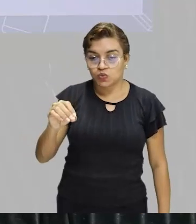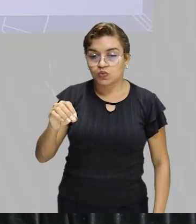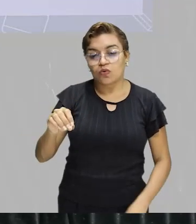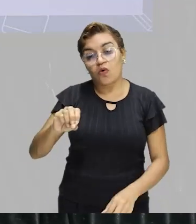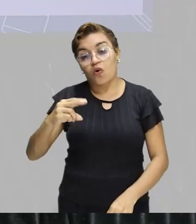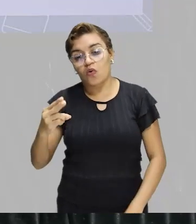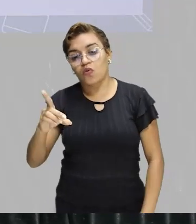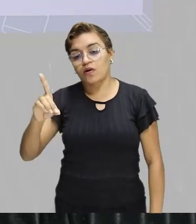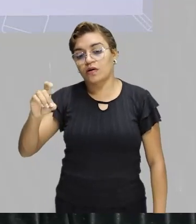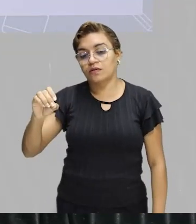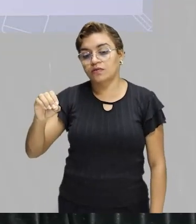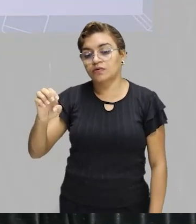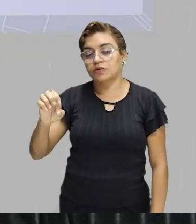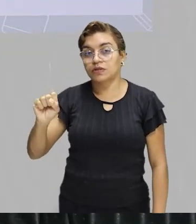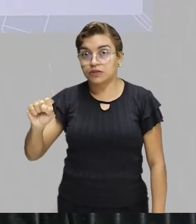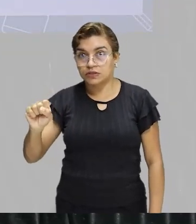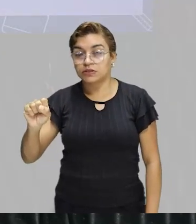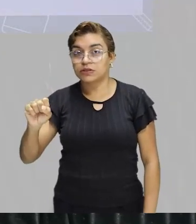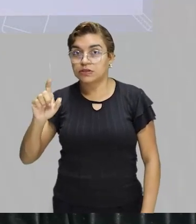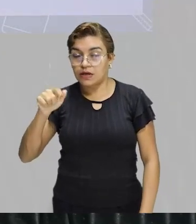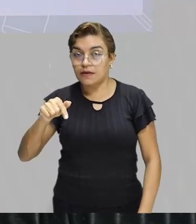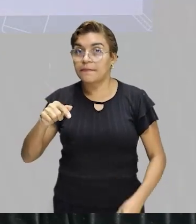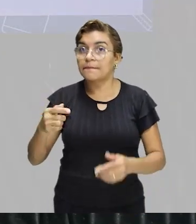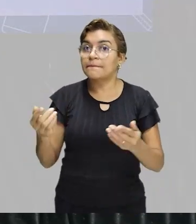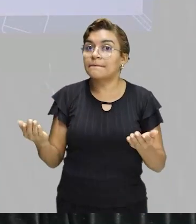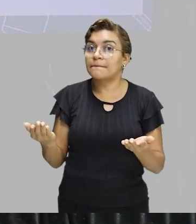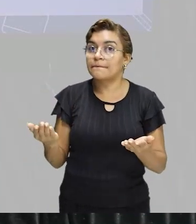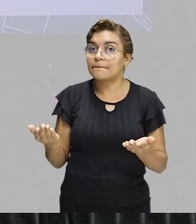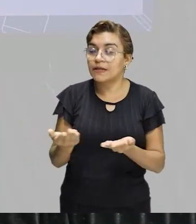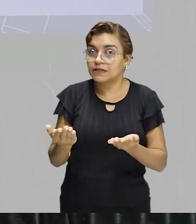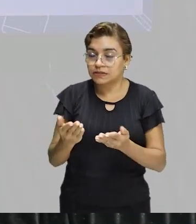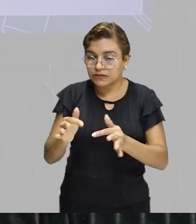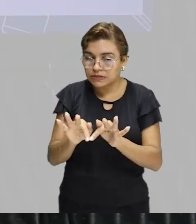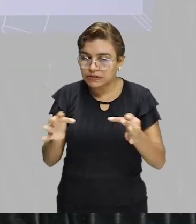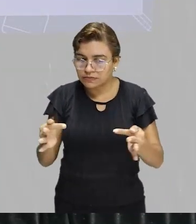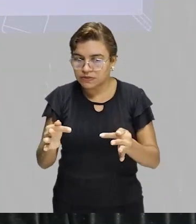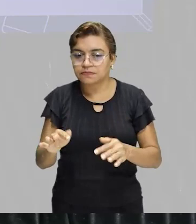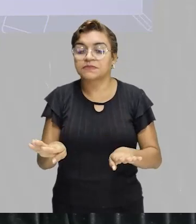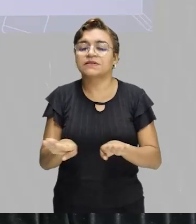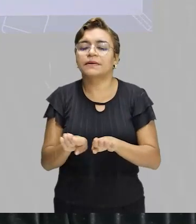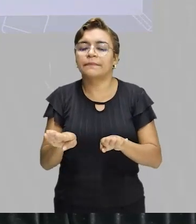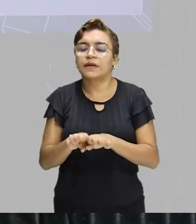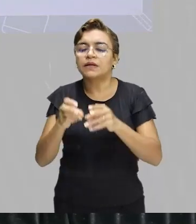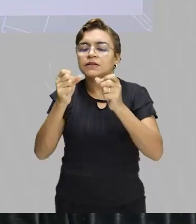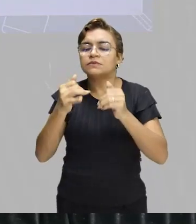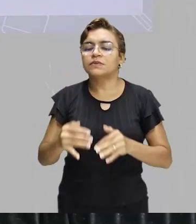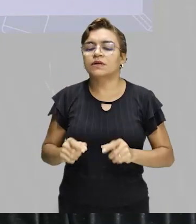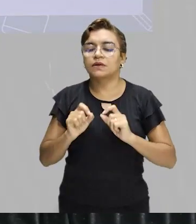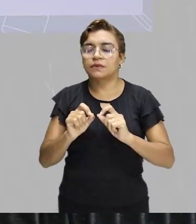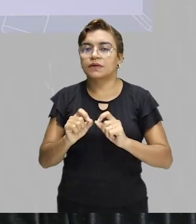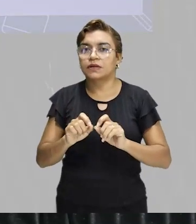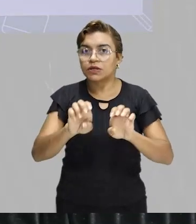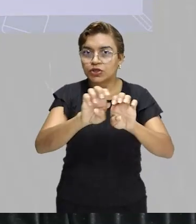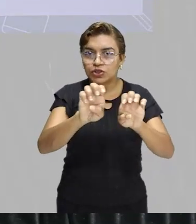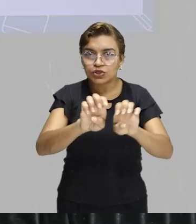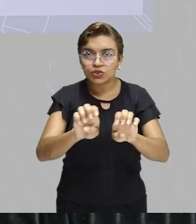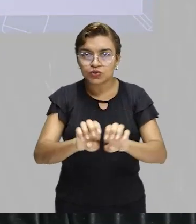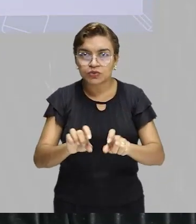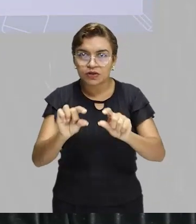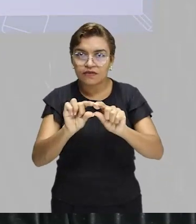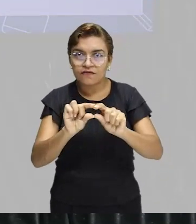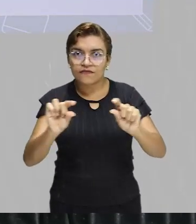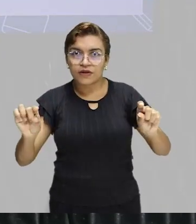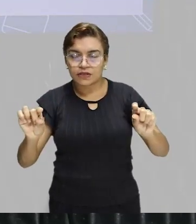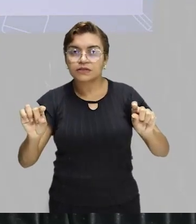aquela frase está no presente simples, tá bom? Outra questão que ele faz, como eu já mencionei, é estruturar sentenças.